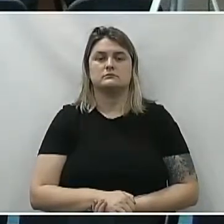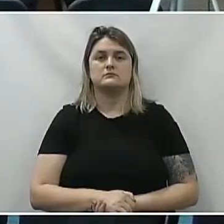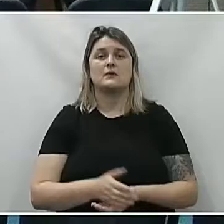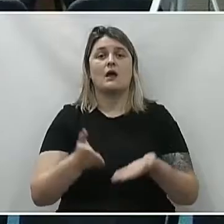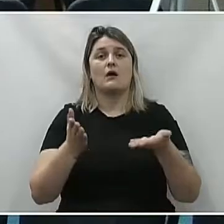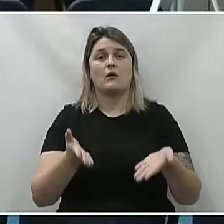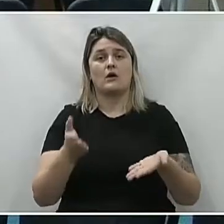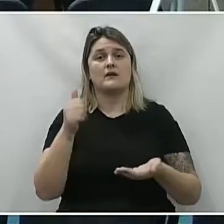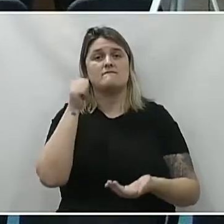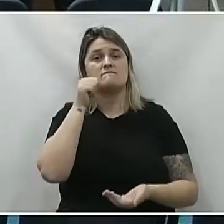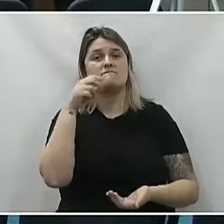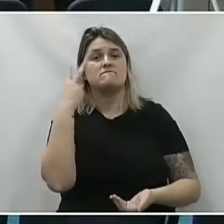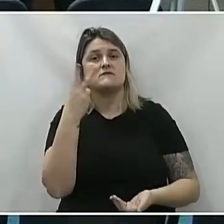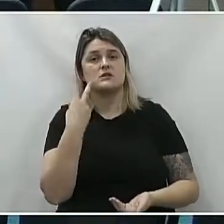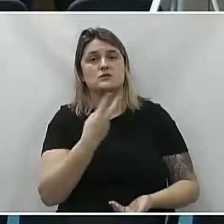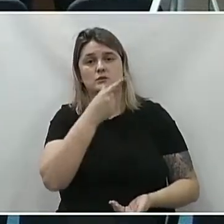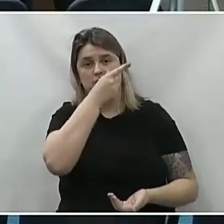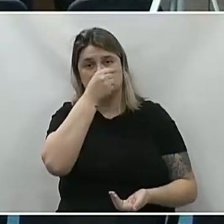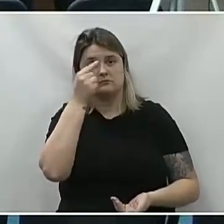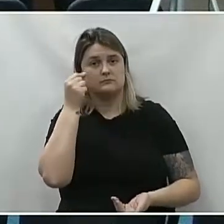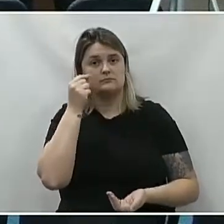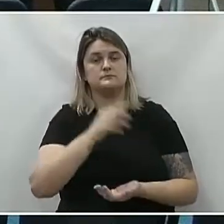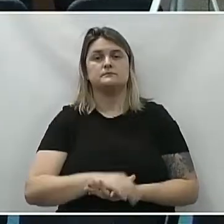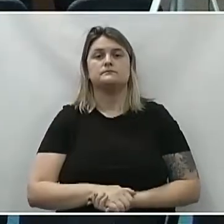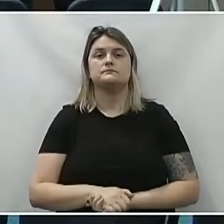Com a palavra, a vereadora Alandra Roveda.